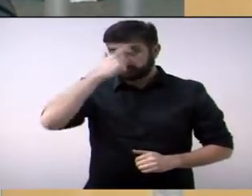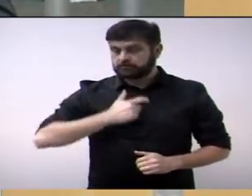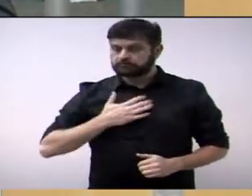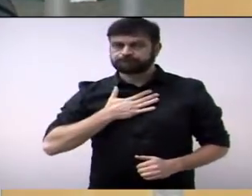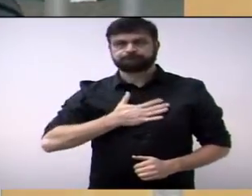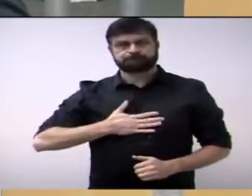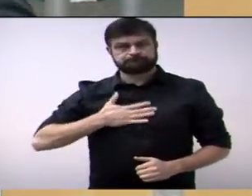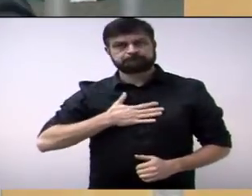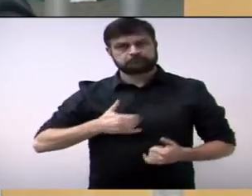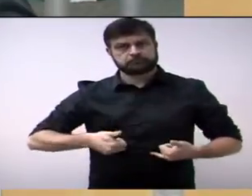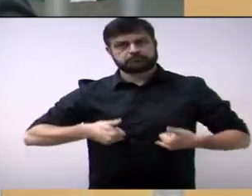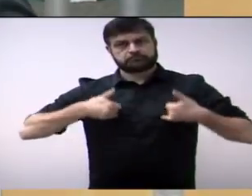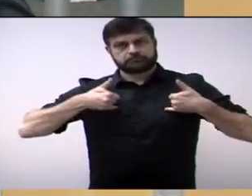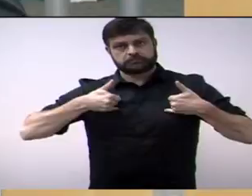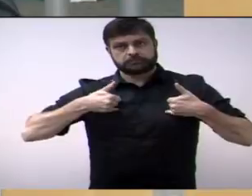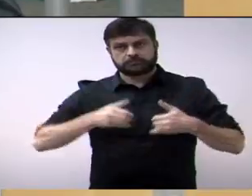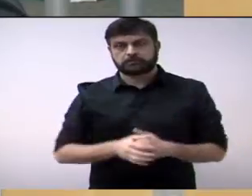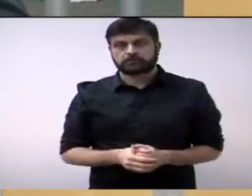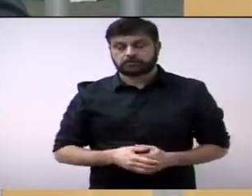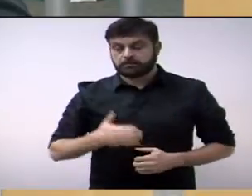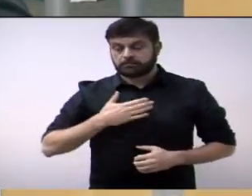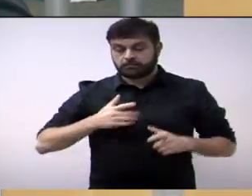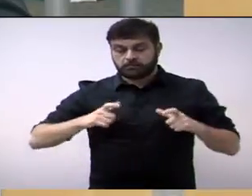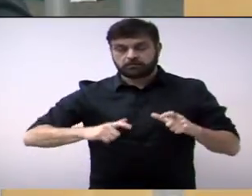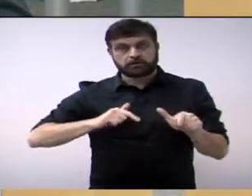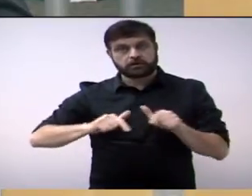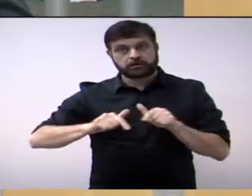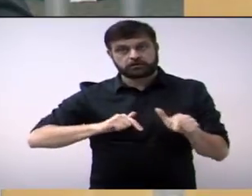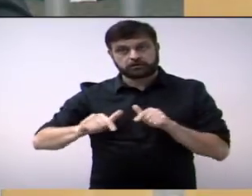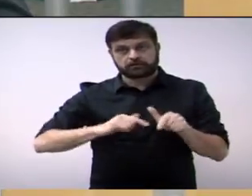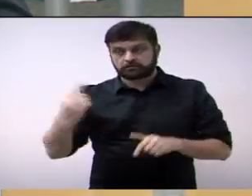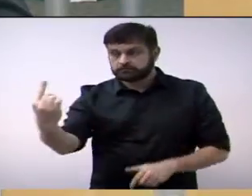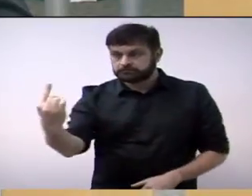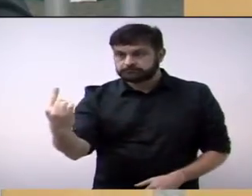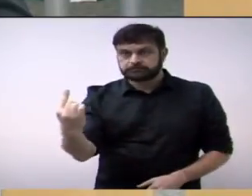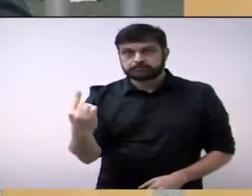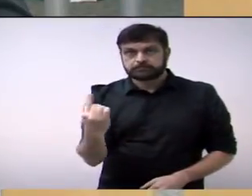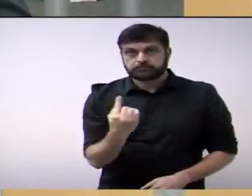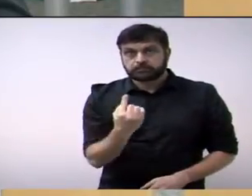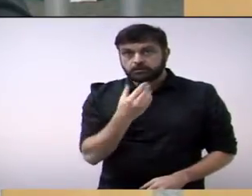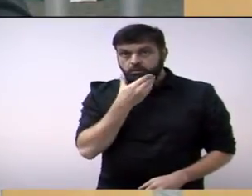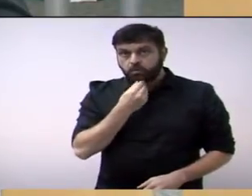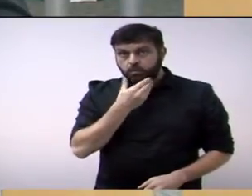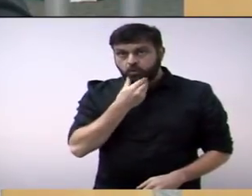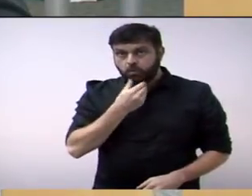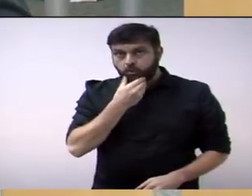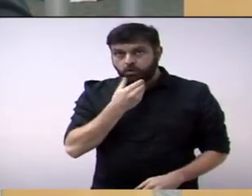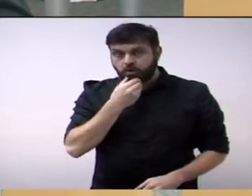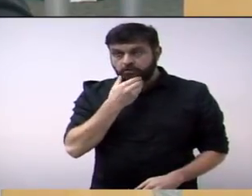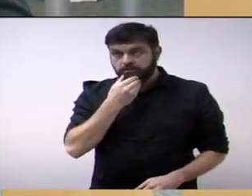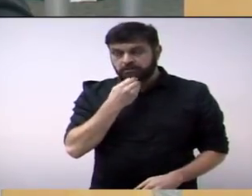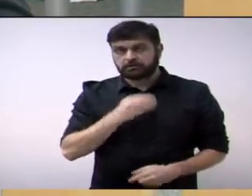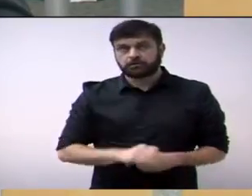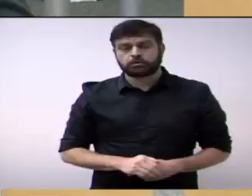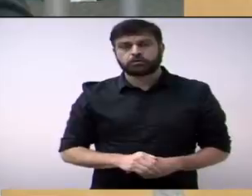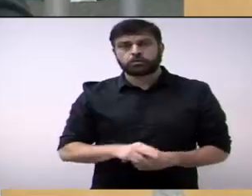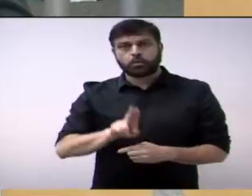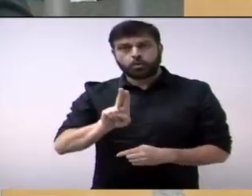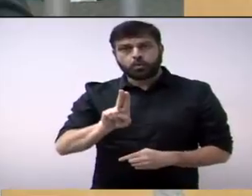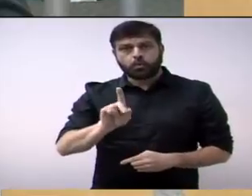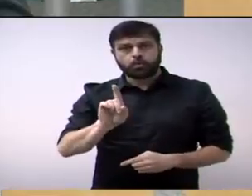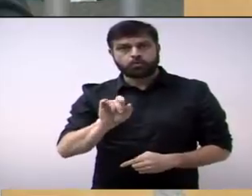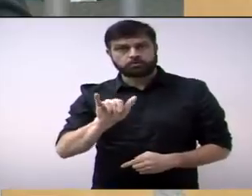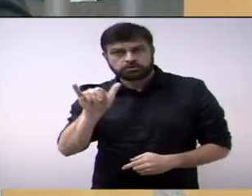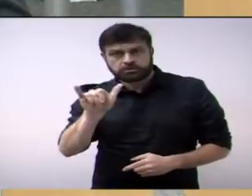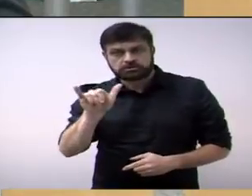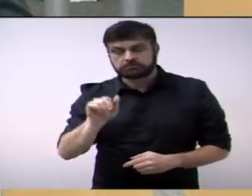agora há pouco, de receber em meu gabinete a presença do senhor Jorge Wood, uma